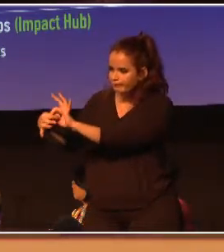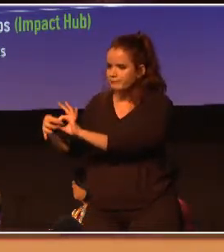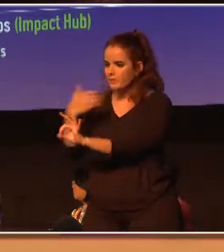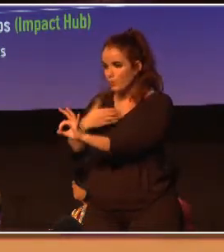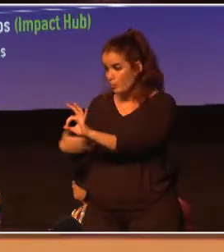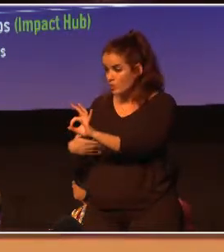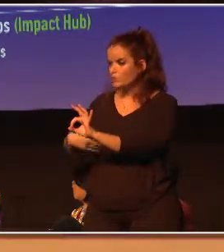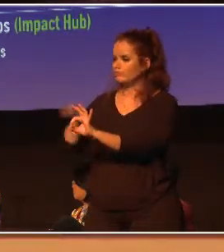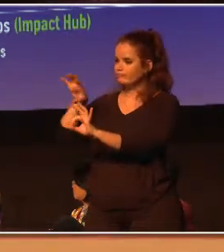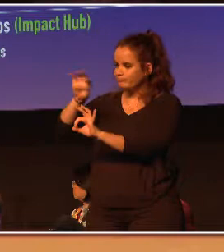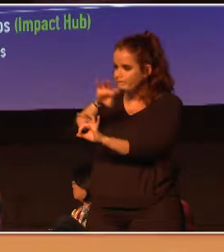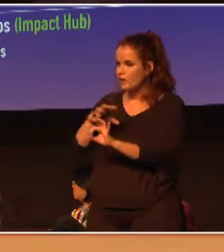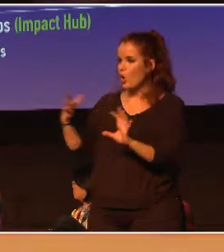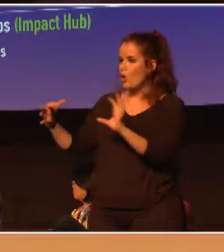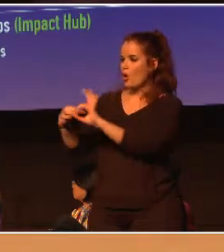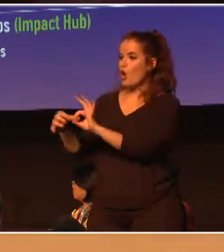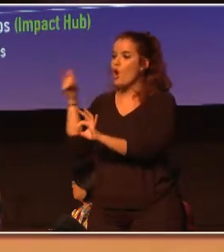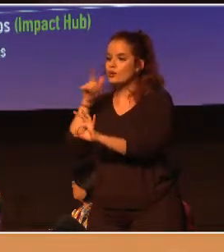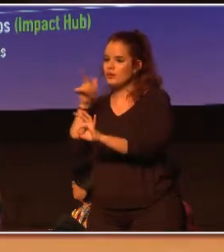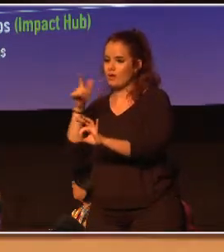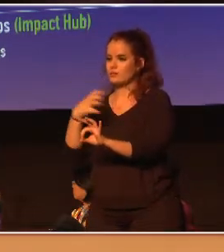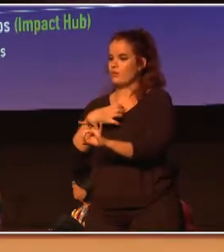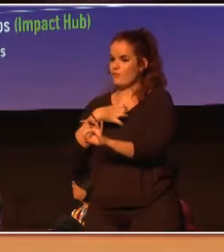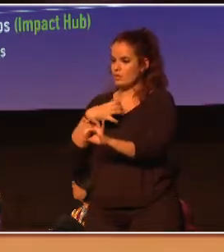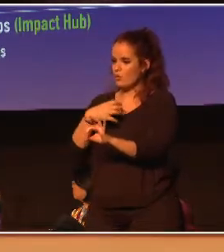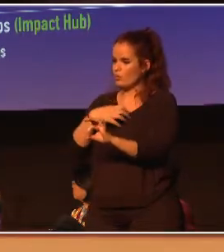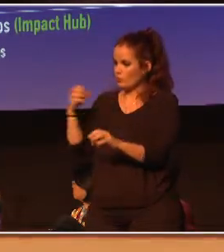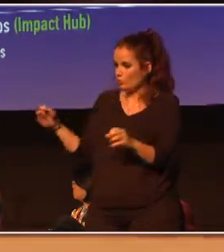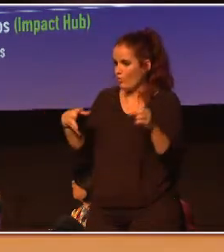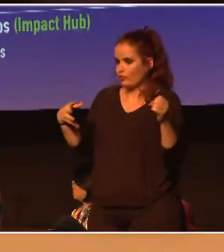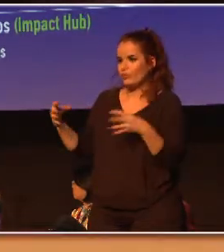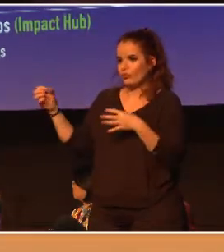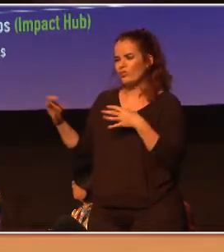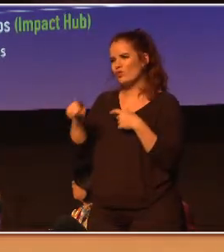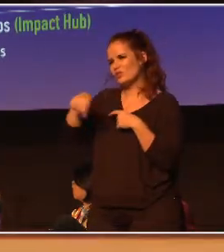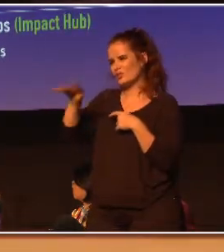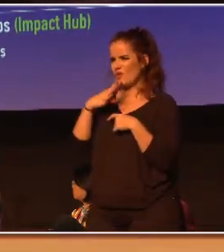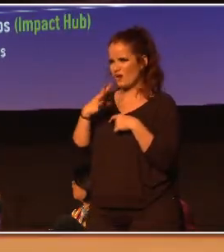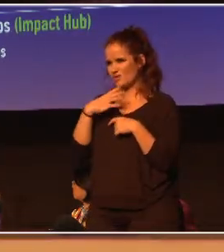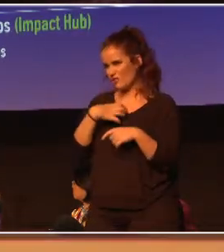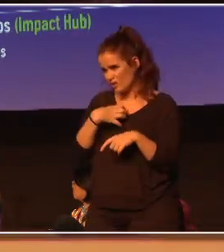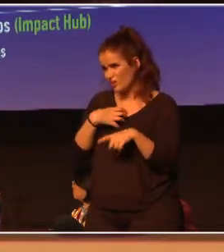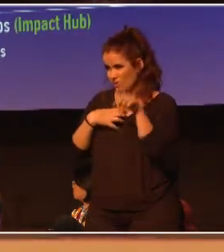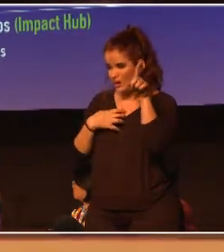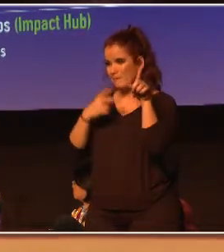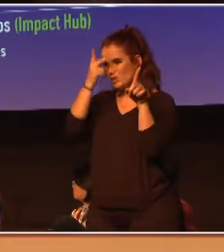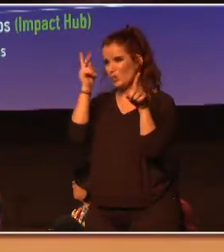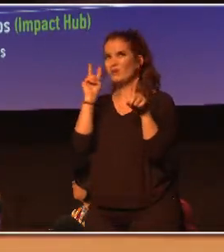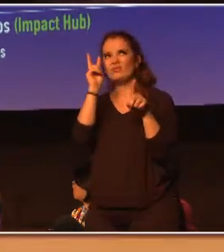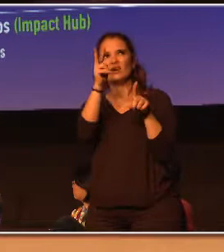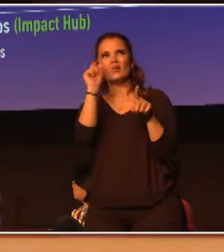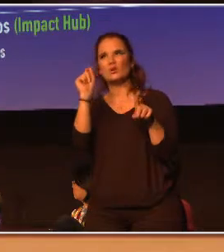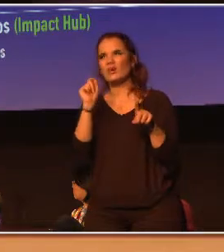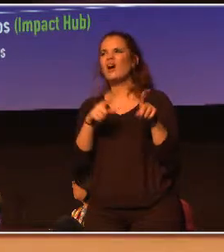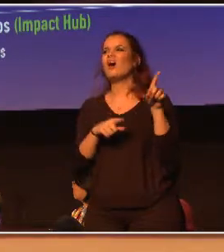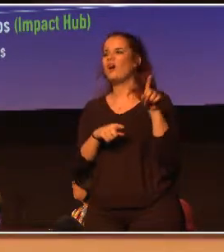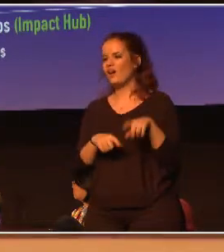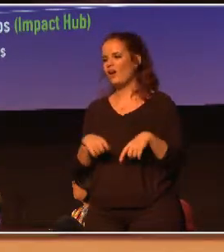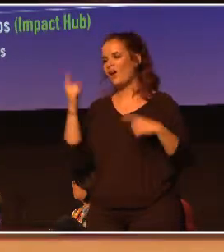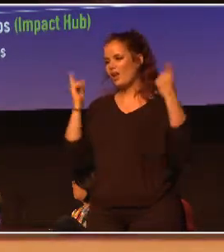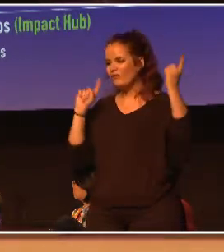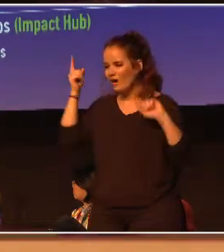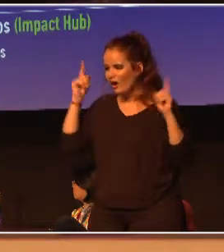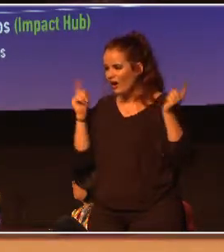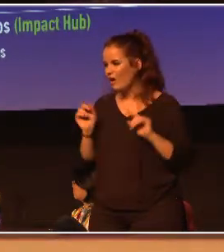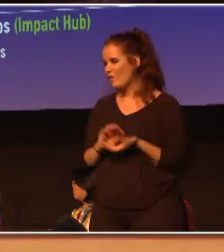para repensar o novo branding de Salvador. Obviamente, quem conhece Salvador, a imagem que as pessoas têm de Salvador é a imagem do carnaval,